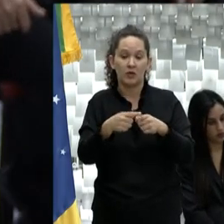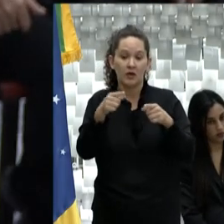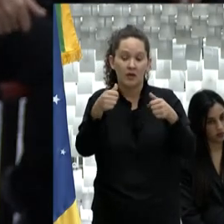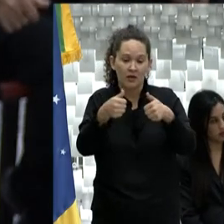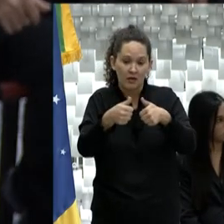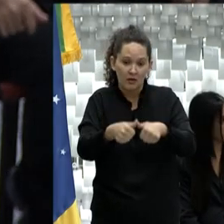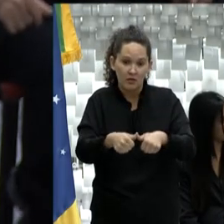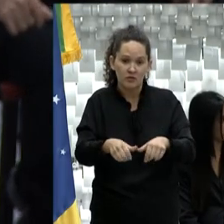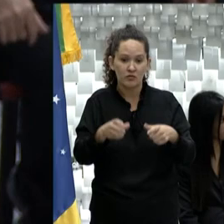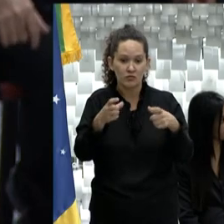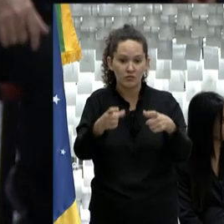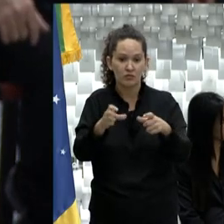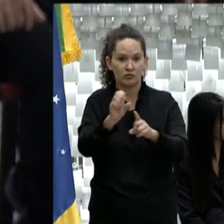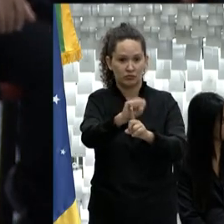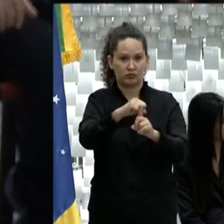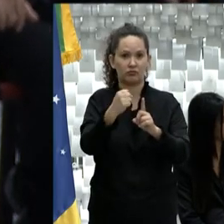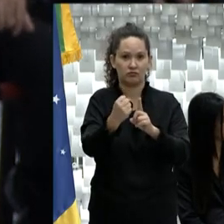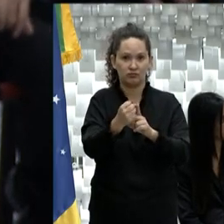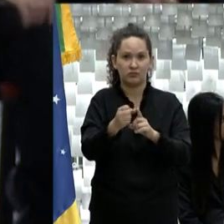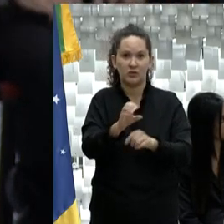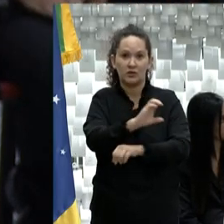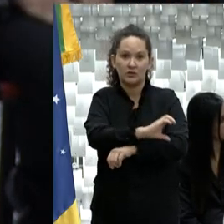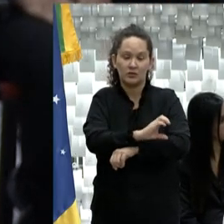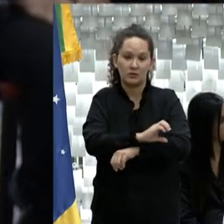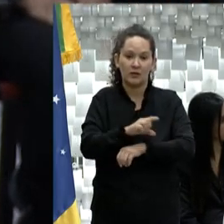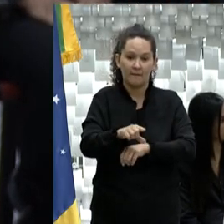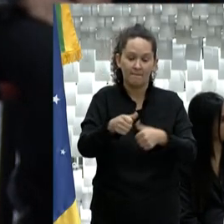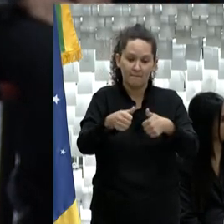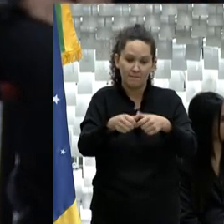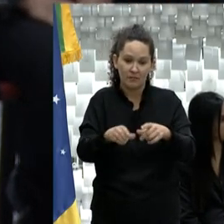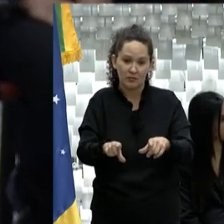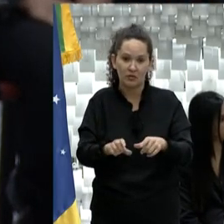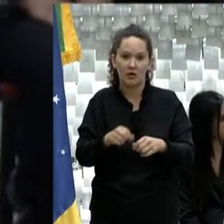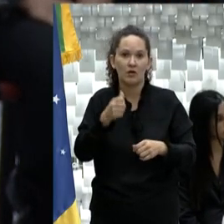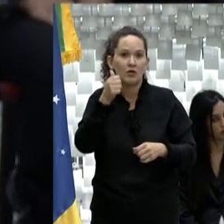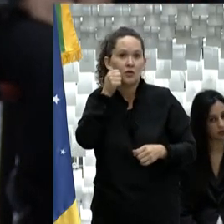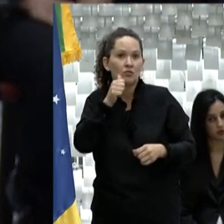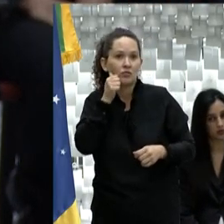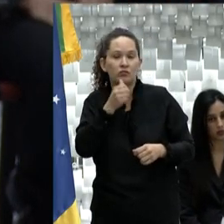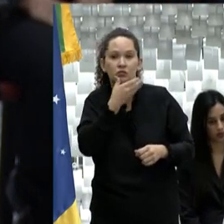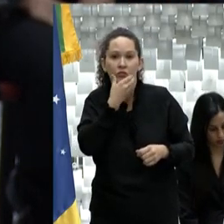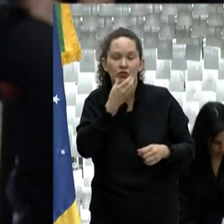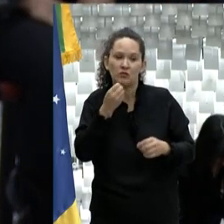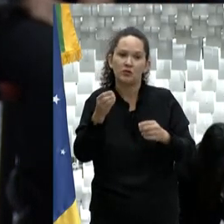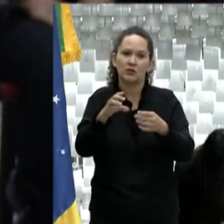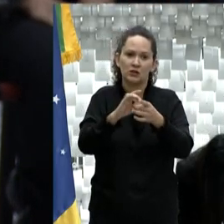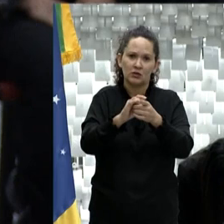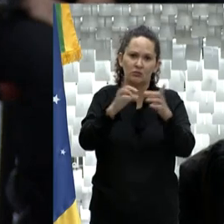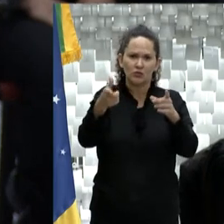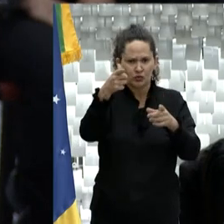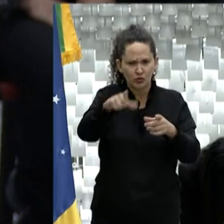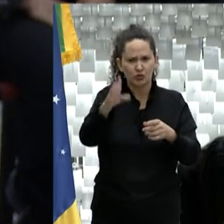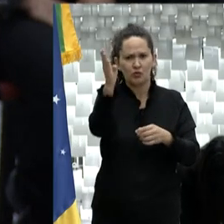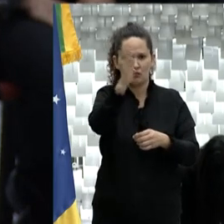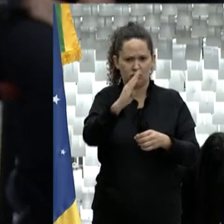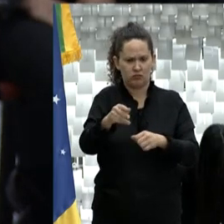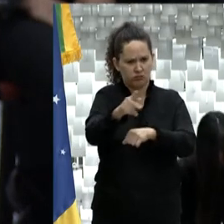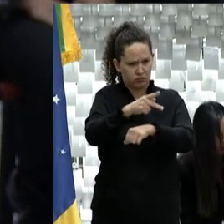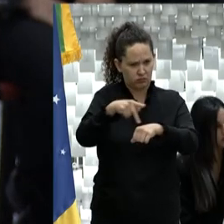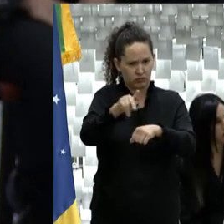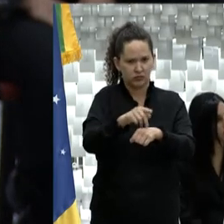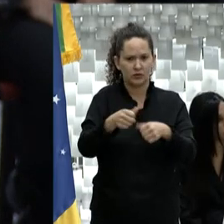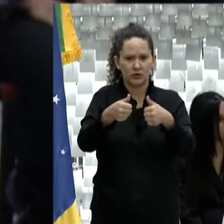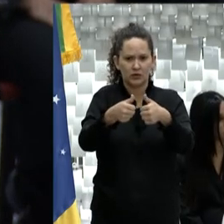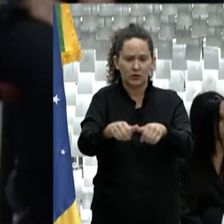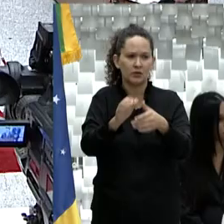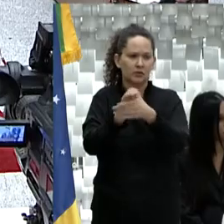da Cidadania. Este é o tribunal concebido pelos homens e mulheres que redemocratizaram esse país. E aqui